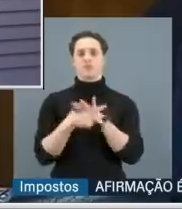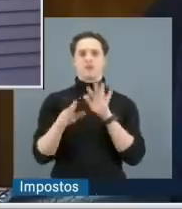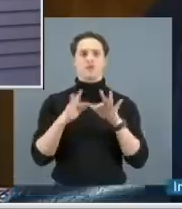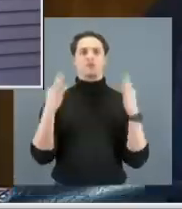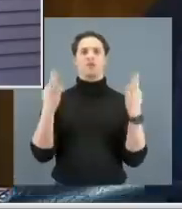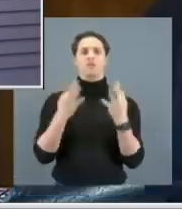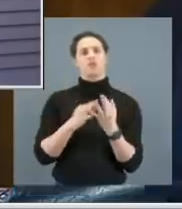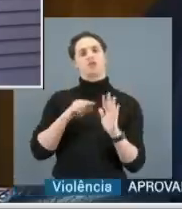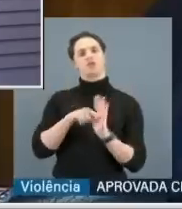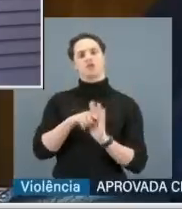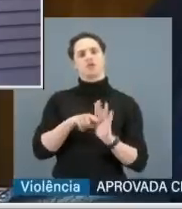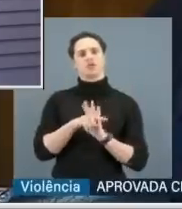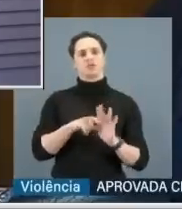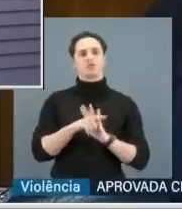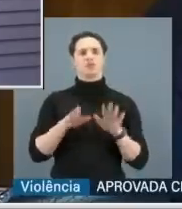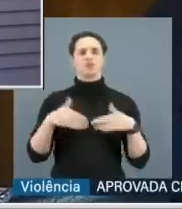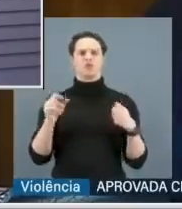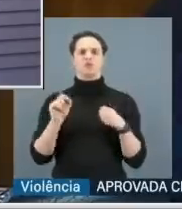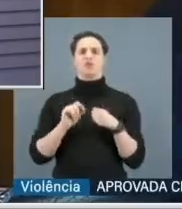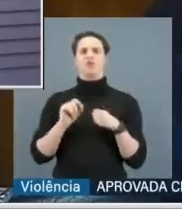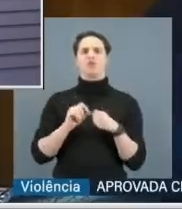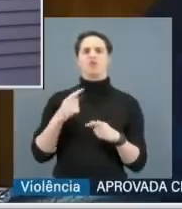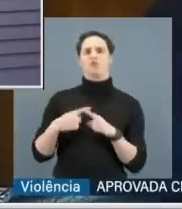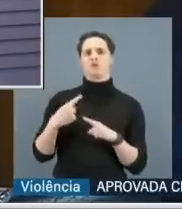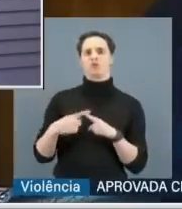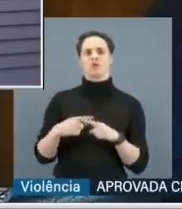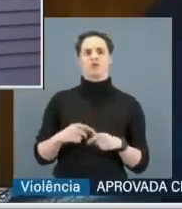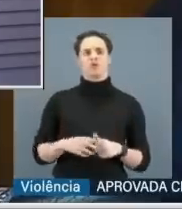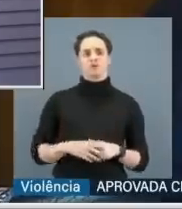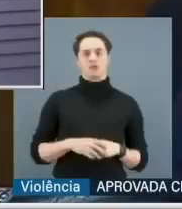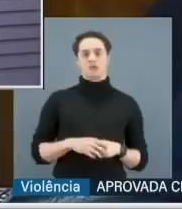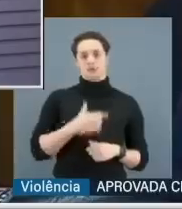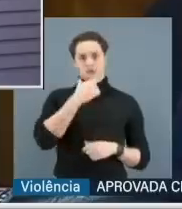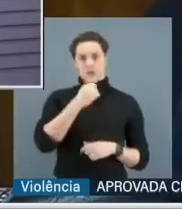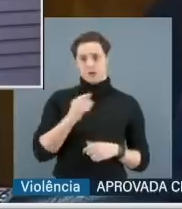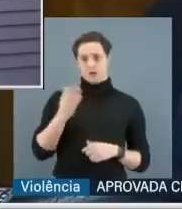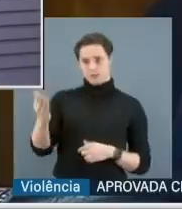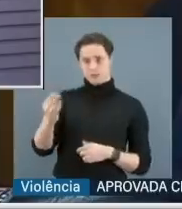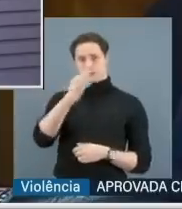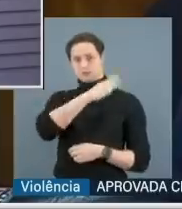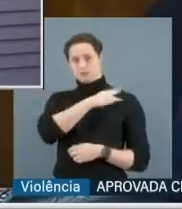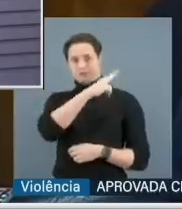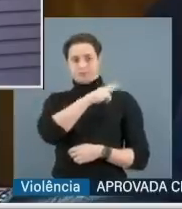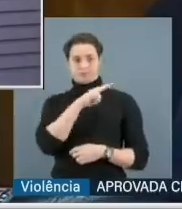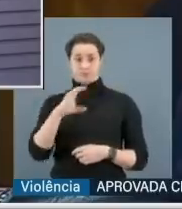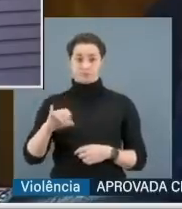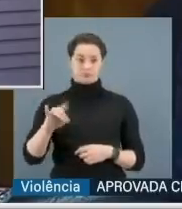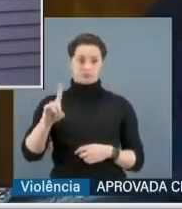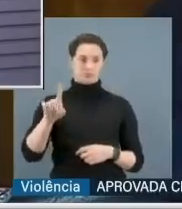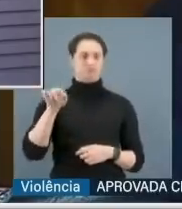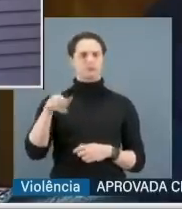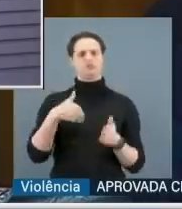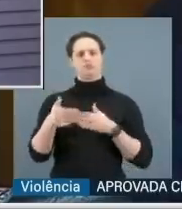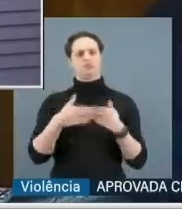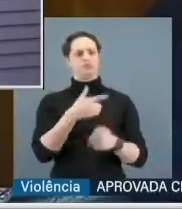colegiado, Arthur Maia, resolveu algumas questões de ordem. E o senador Sérgio Moro reivindicou a palavra justamente por ter